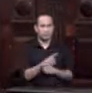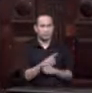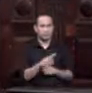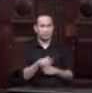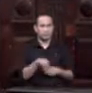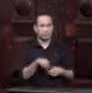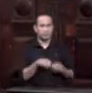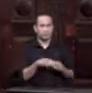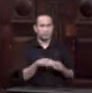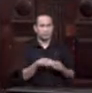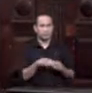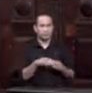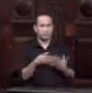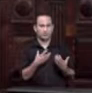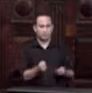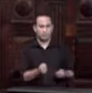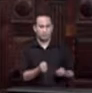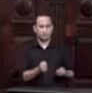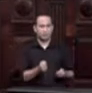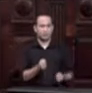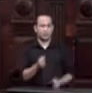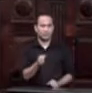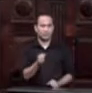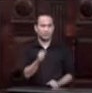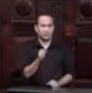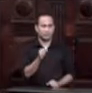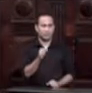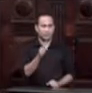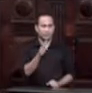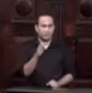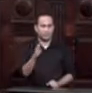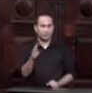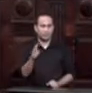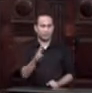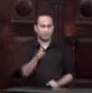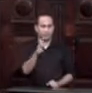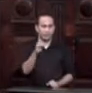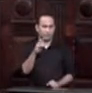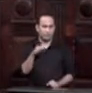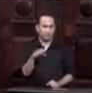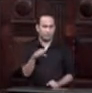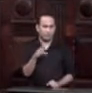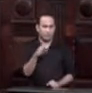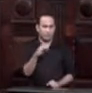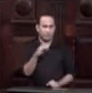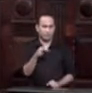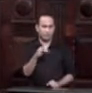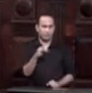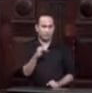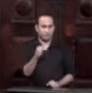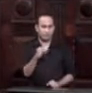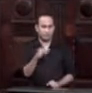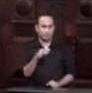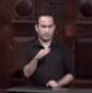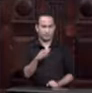favorável, deputado Bebeto, Flávio, o Anderson, Conte, Gilberto, Valdec,